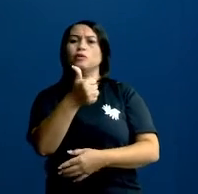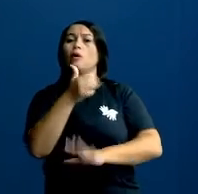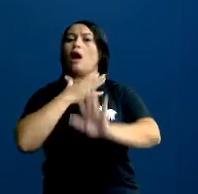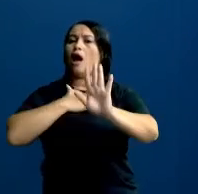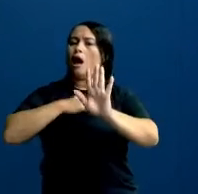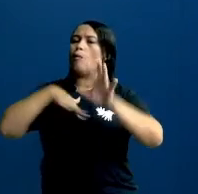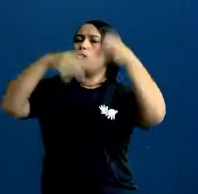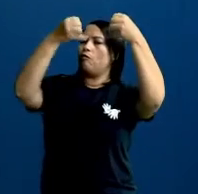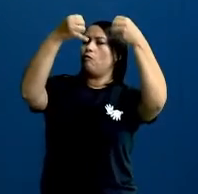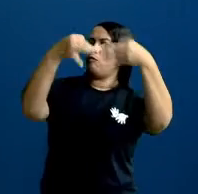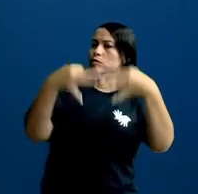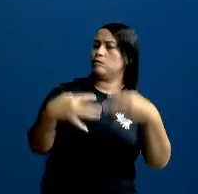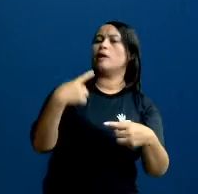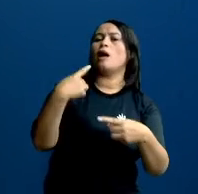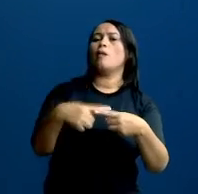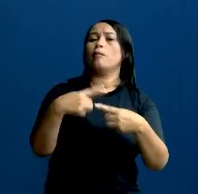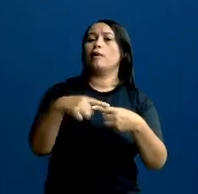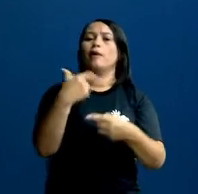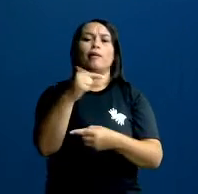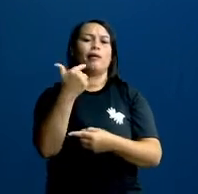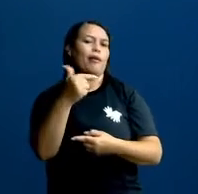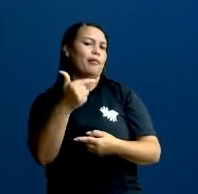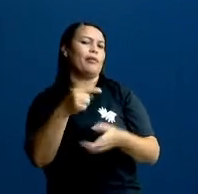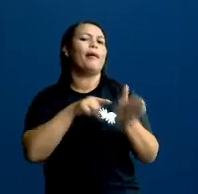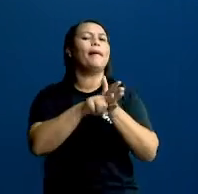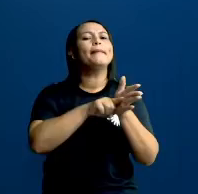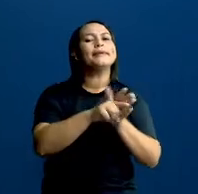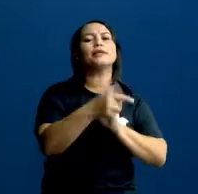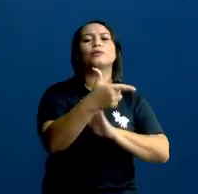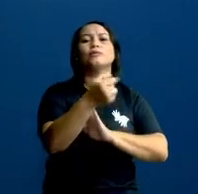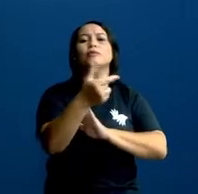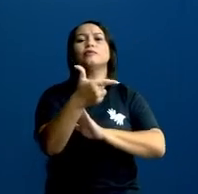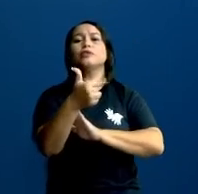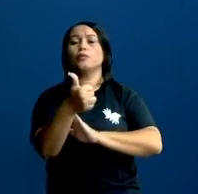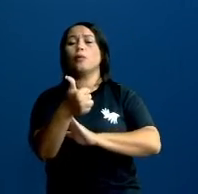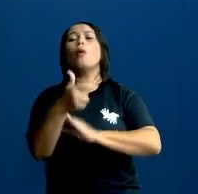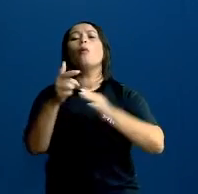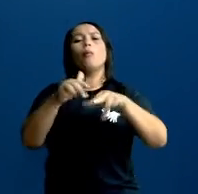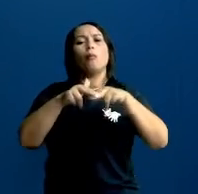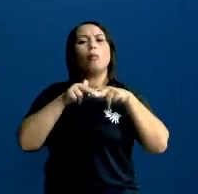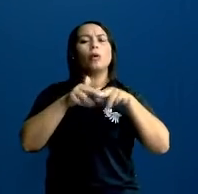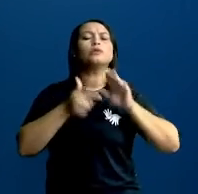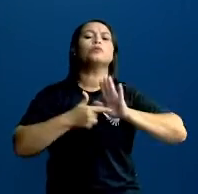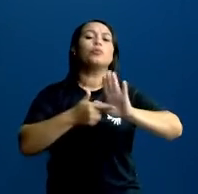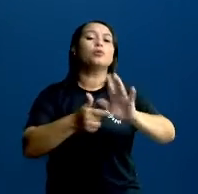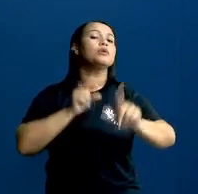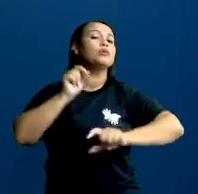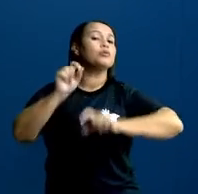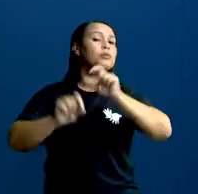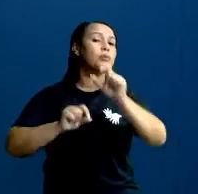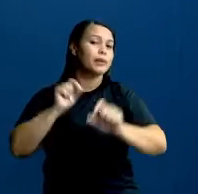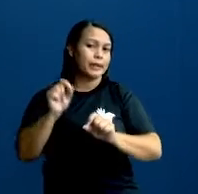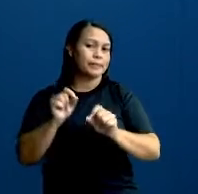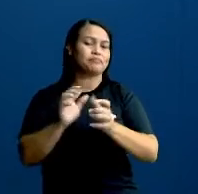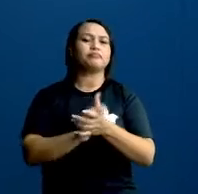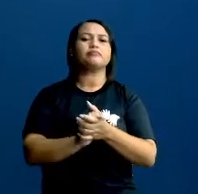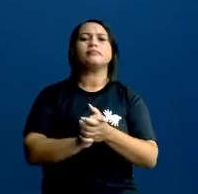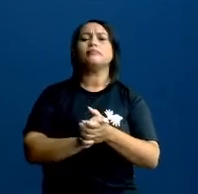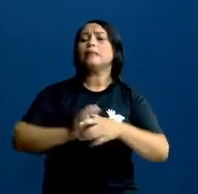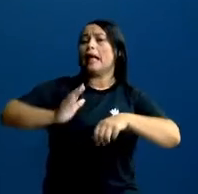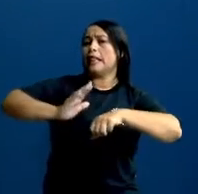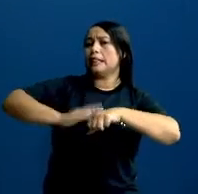Calma que eu vou explicar porque eu ainda não tenho os dados de 2021. Por isso que eu estou trazendo como,